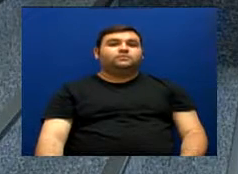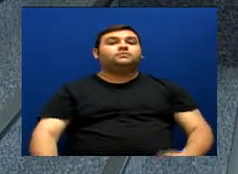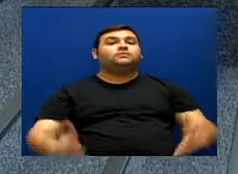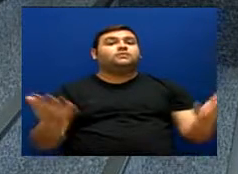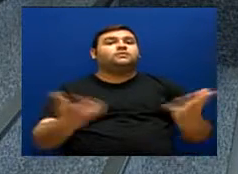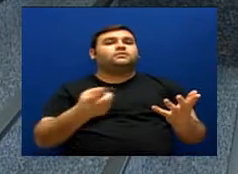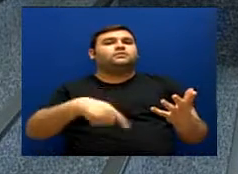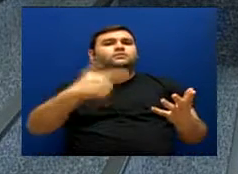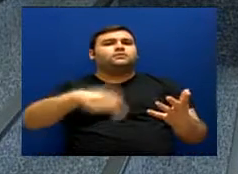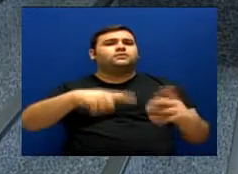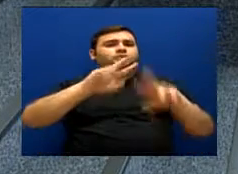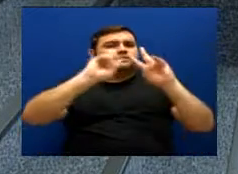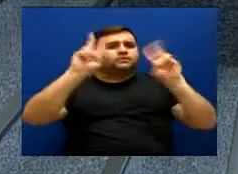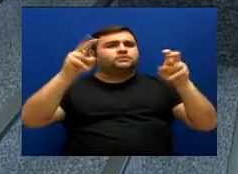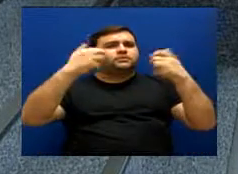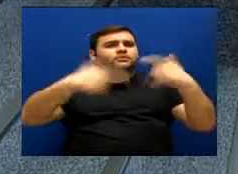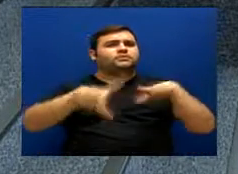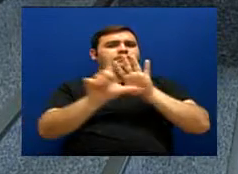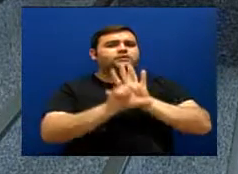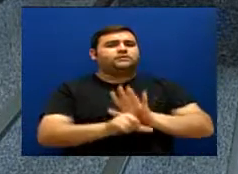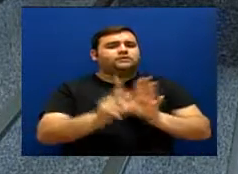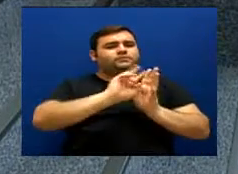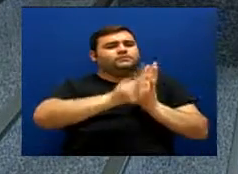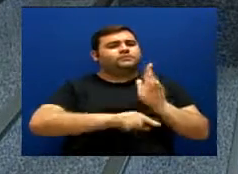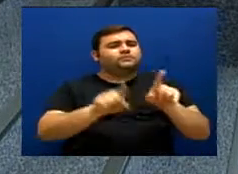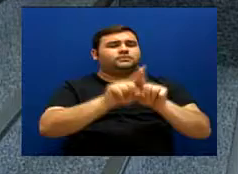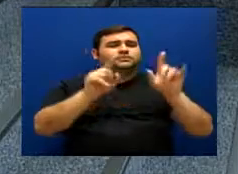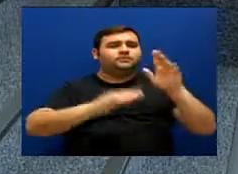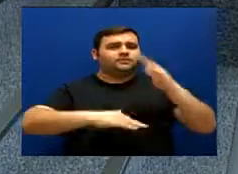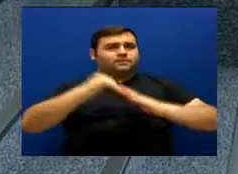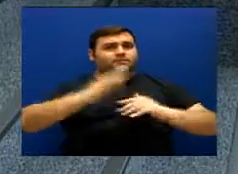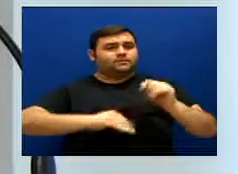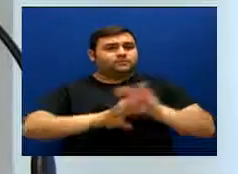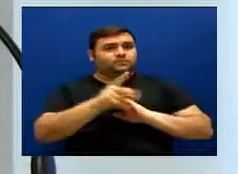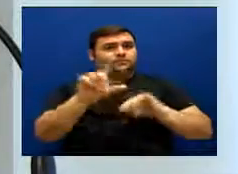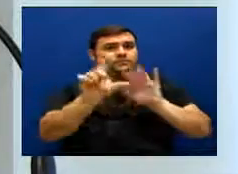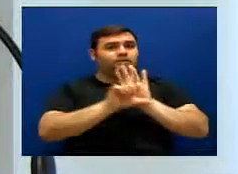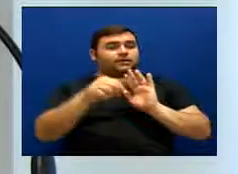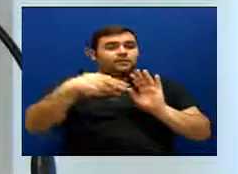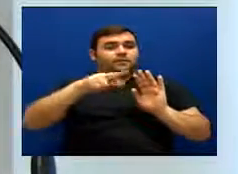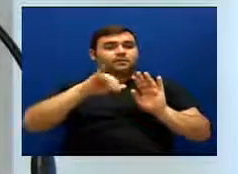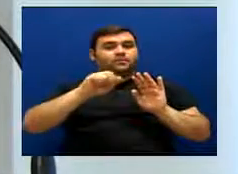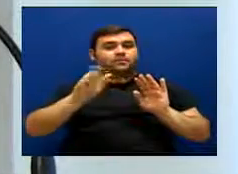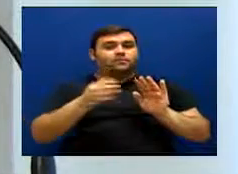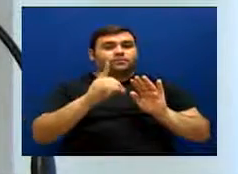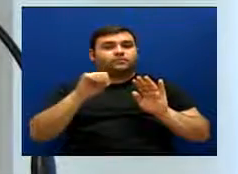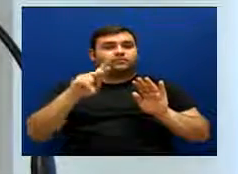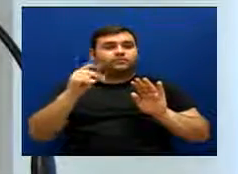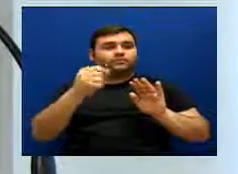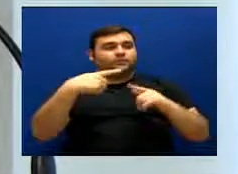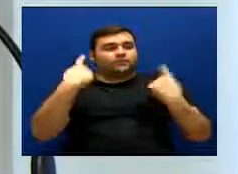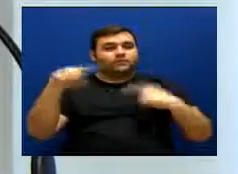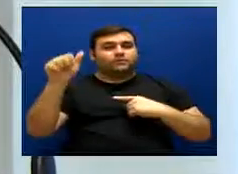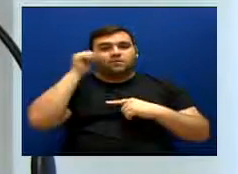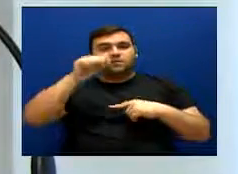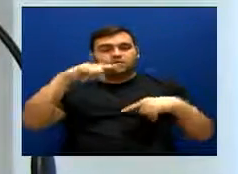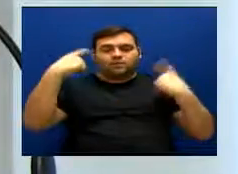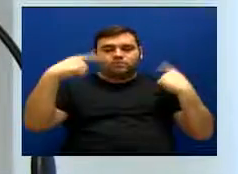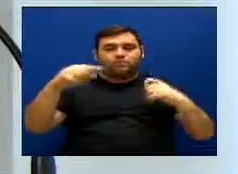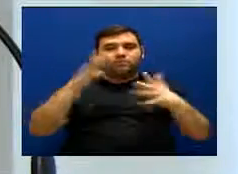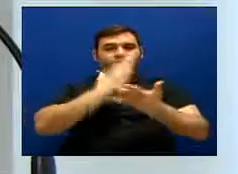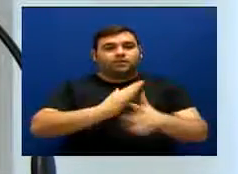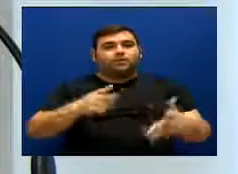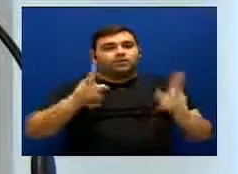A gente repete o tema, as legislações vão sendo aperfeiçoadas, Lei Maria da Penha, Lei do Feminicídio, mas os temas